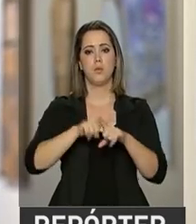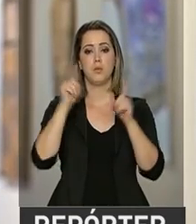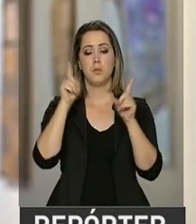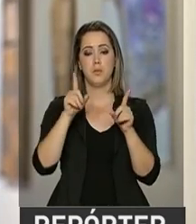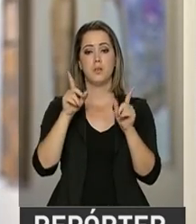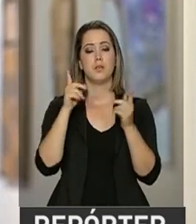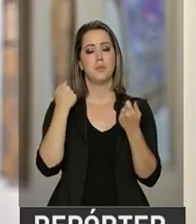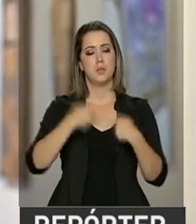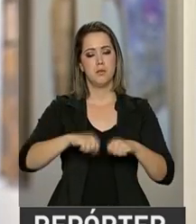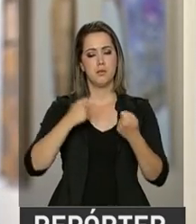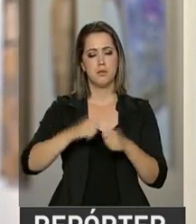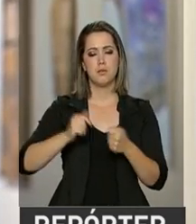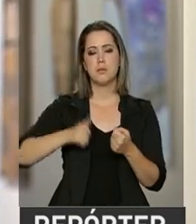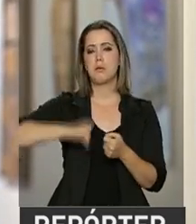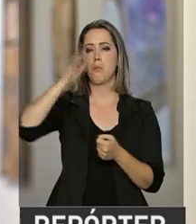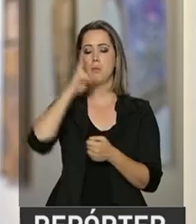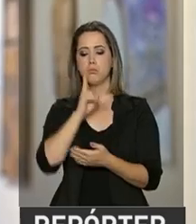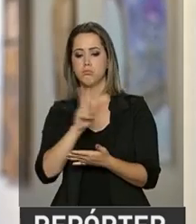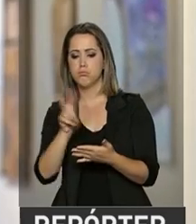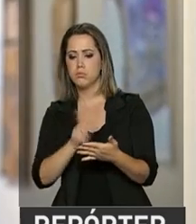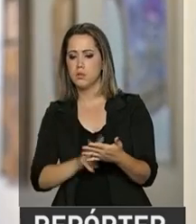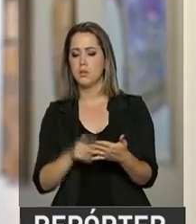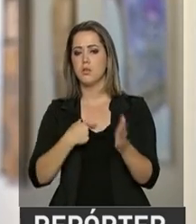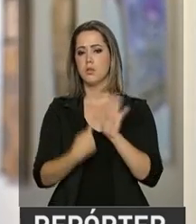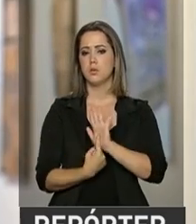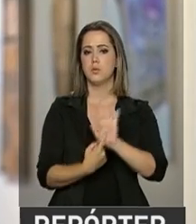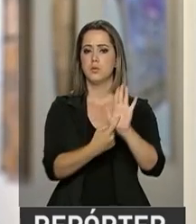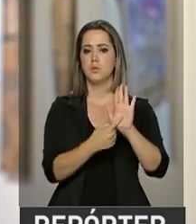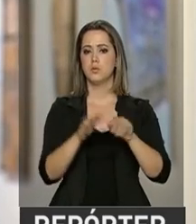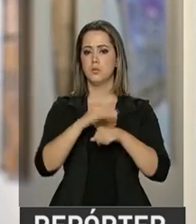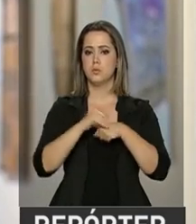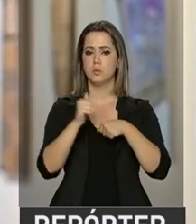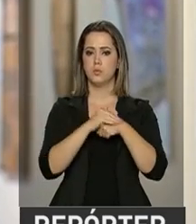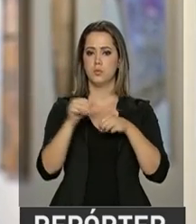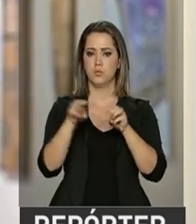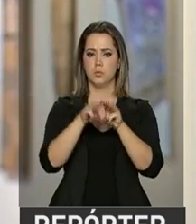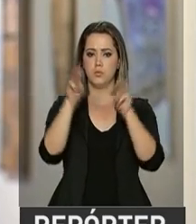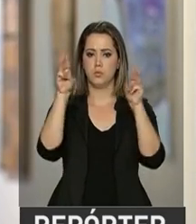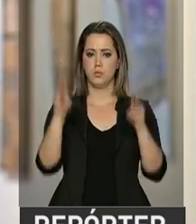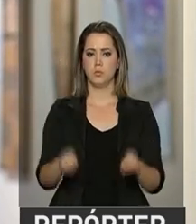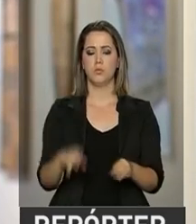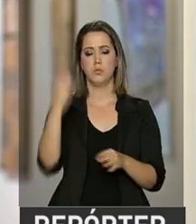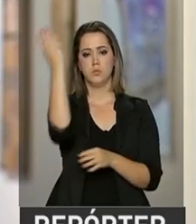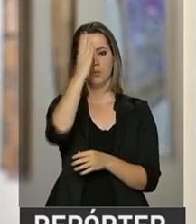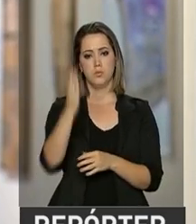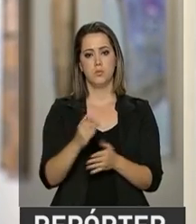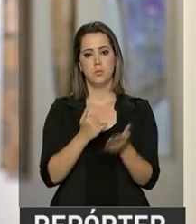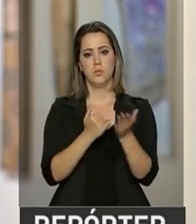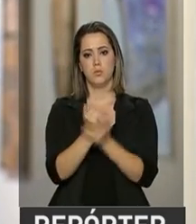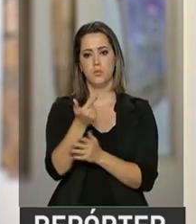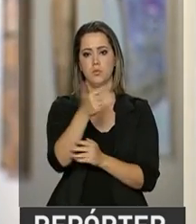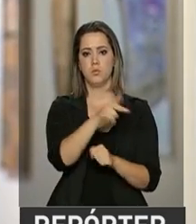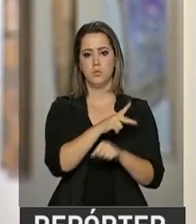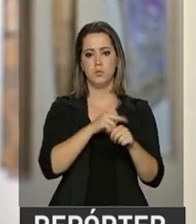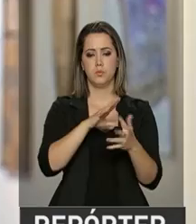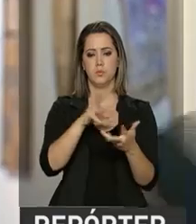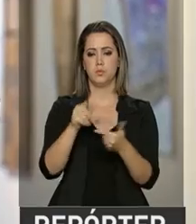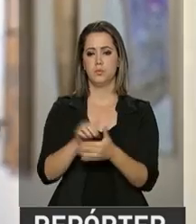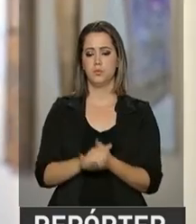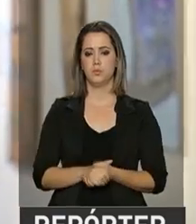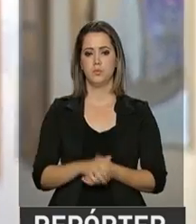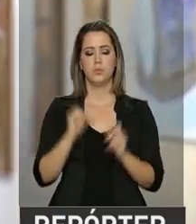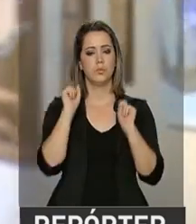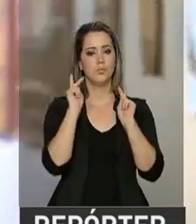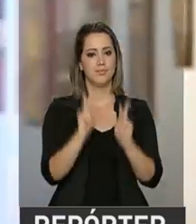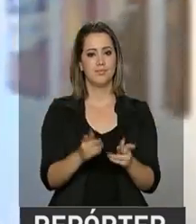que ainda Precisa de ser analisada e mostrada com carinho em museus aqui do Brasil para começar em outros lugares do mundo ok